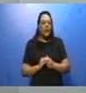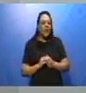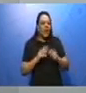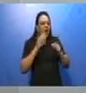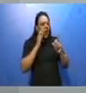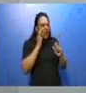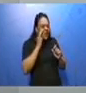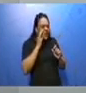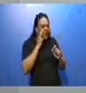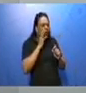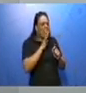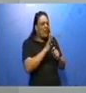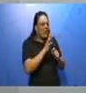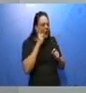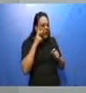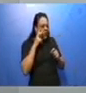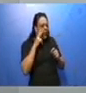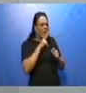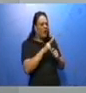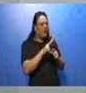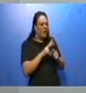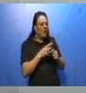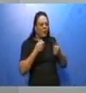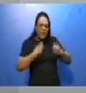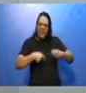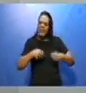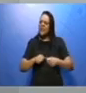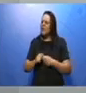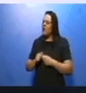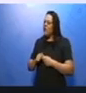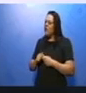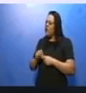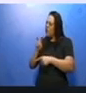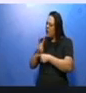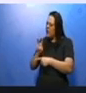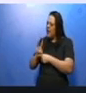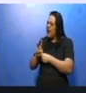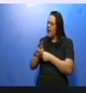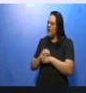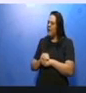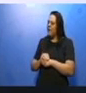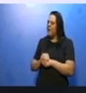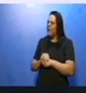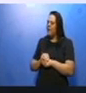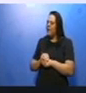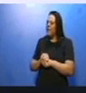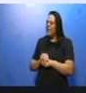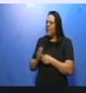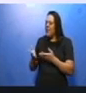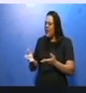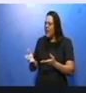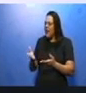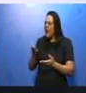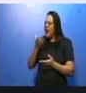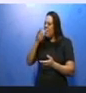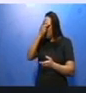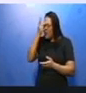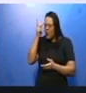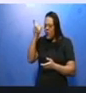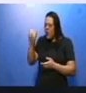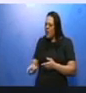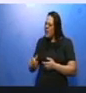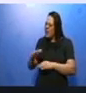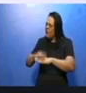entre as pessoas. E aí qual que é o final? Então deixei as pirâmides de lado. Elas continuarão no mesmo lugar onde sempre estiveram por